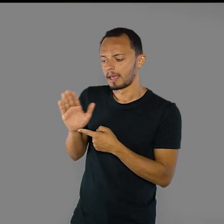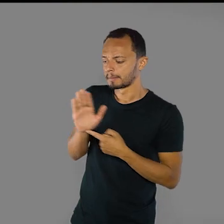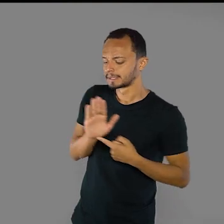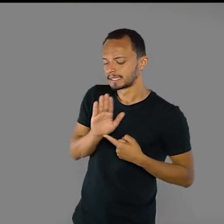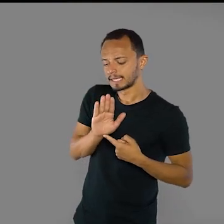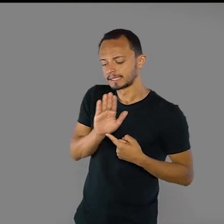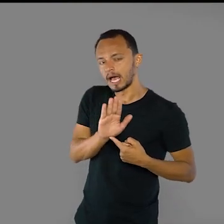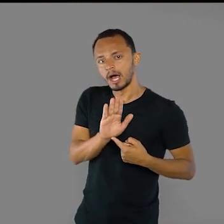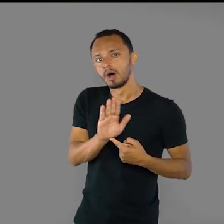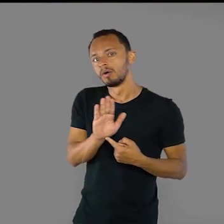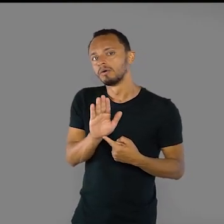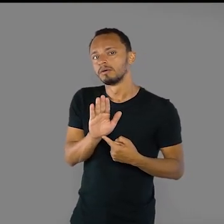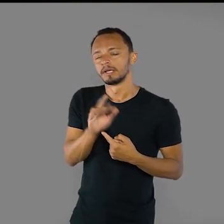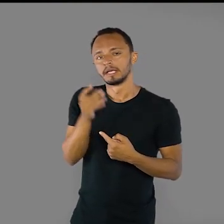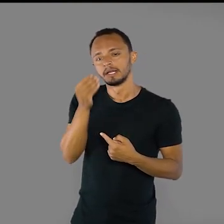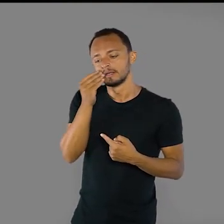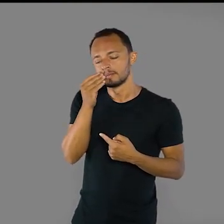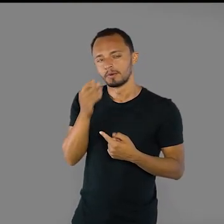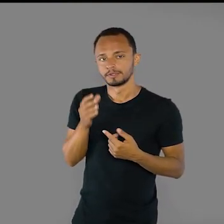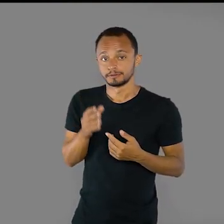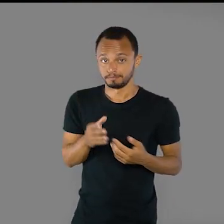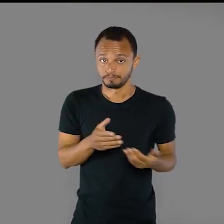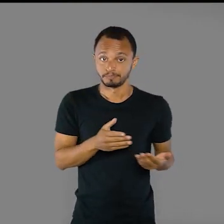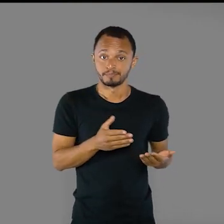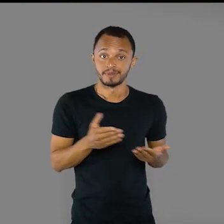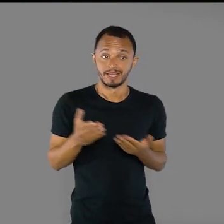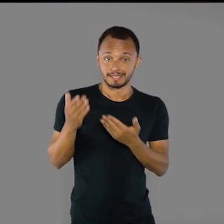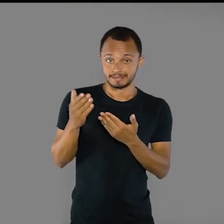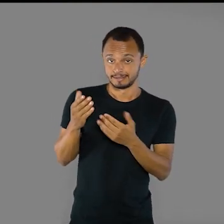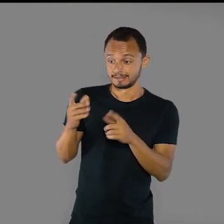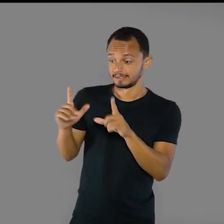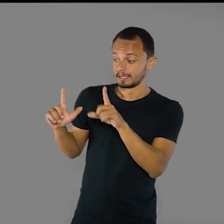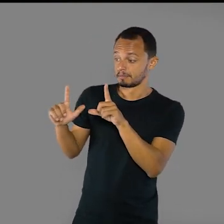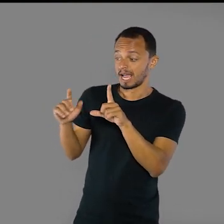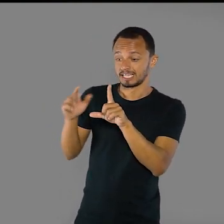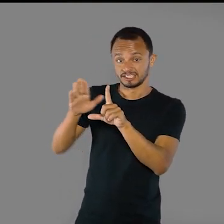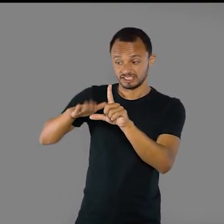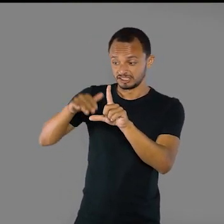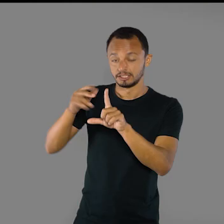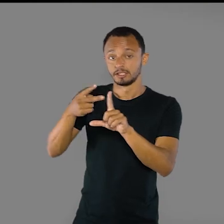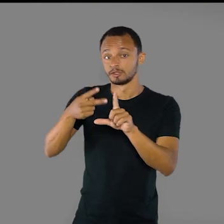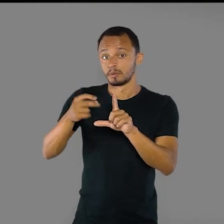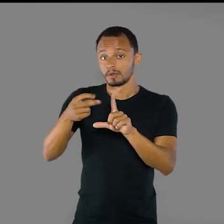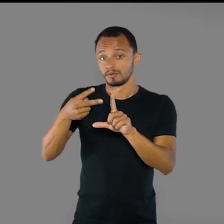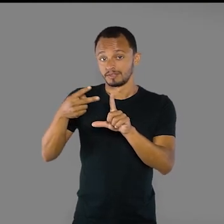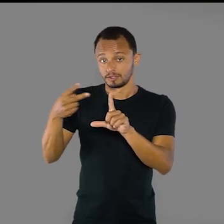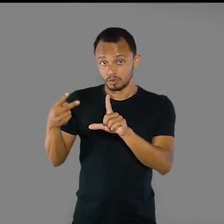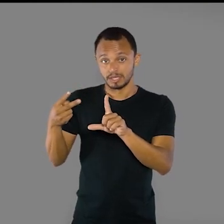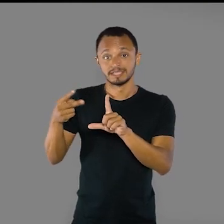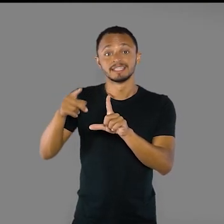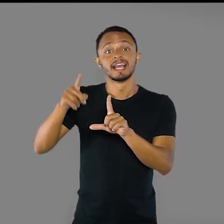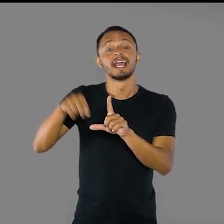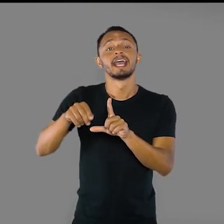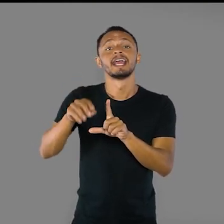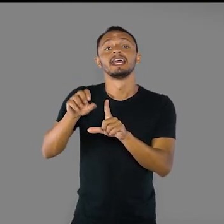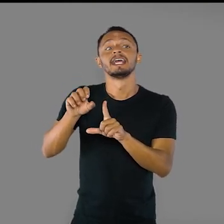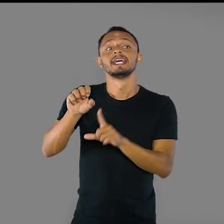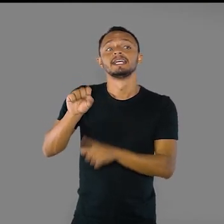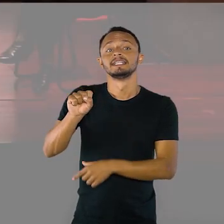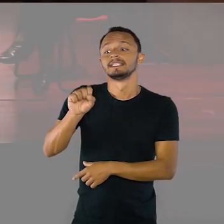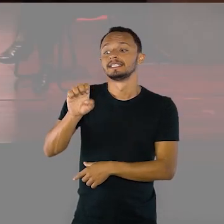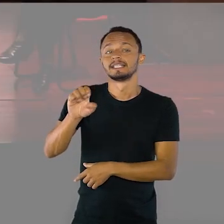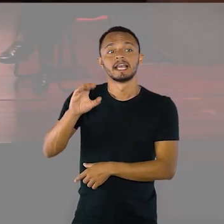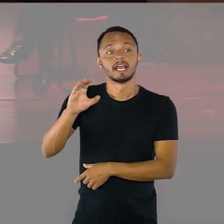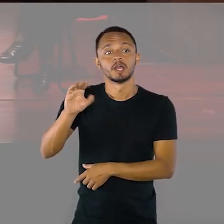representações. Essas imagens que nós mostramos, de 2022, são imagens produzidas pela Câmara. Pela SECOM. Pela